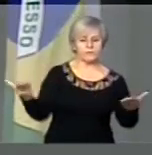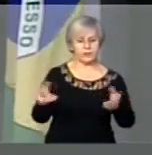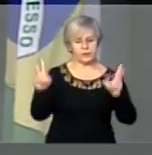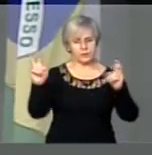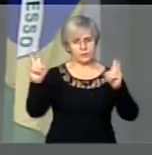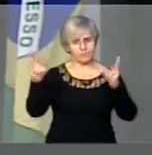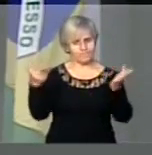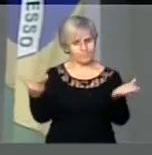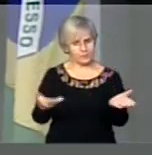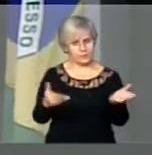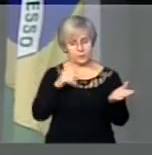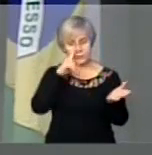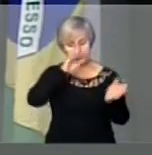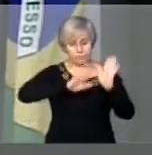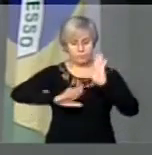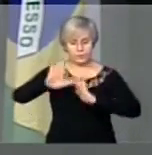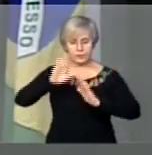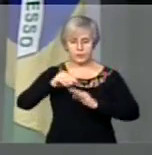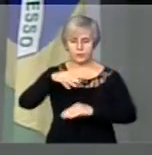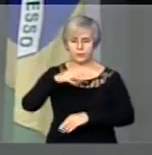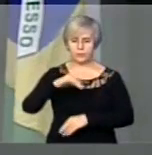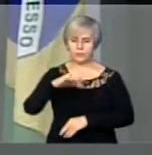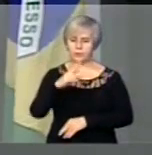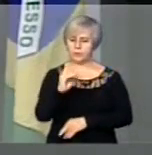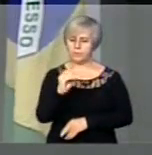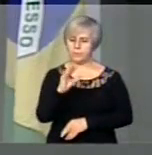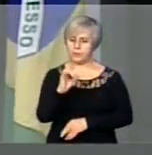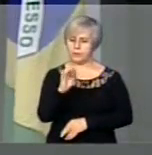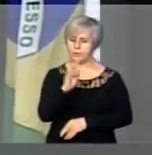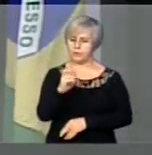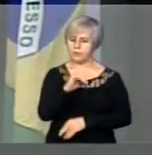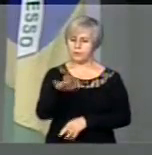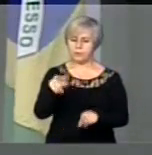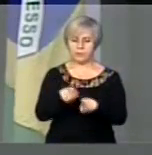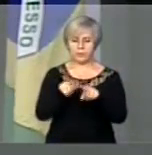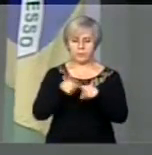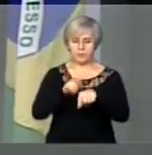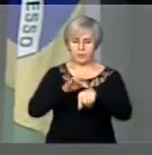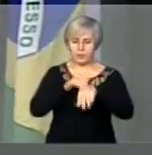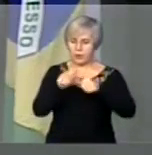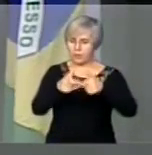esse grave tema da microcefalia e das epidemias